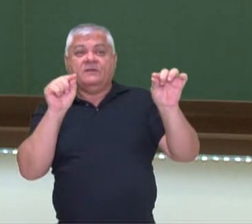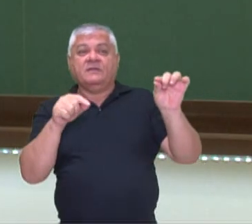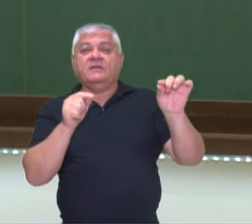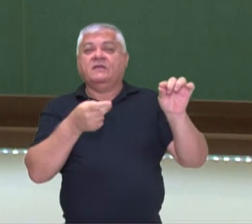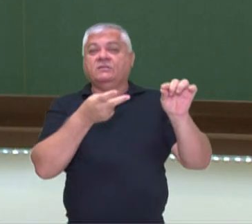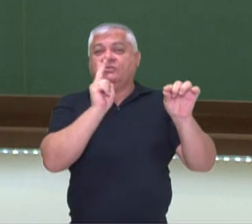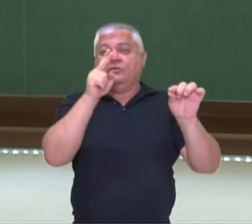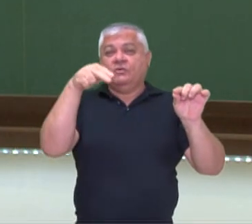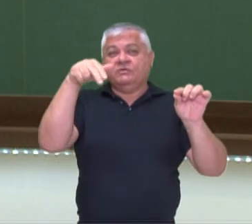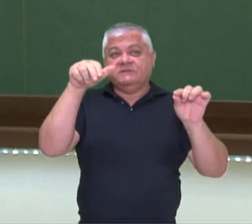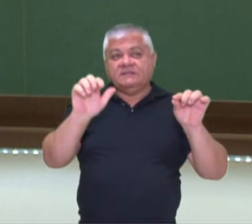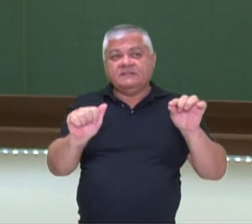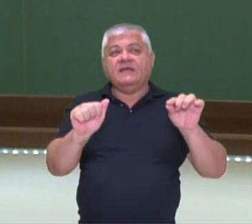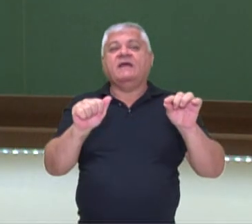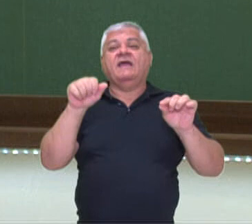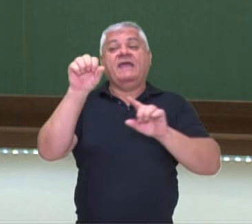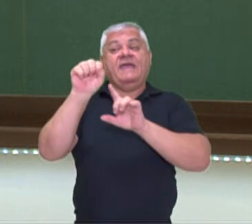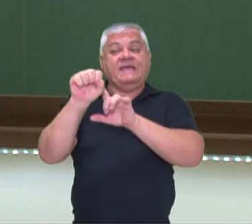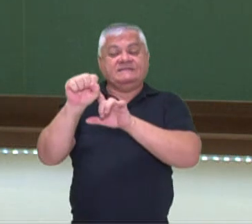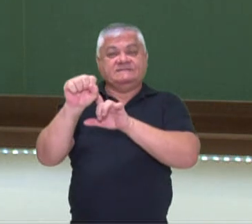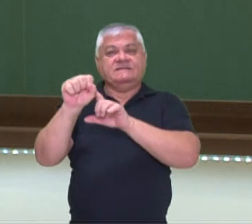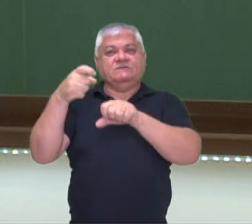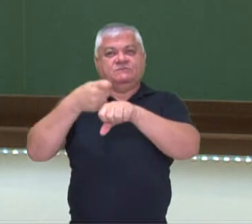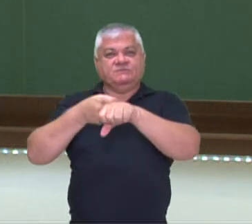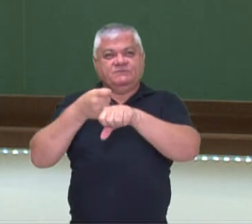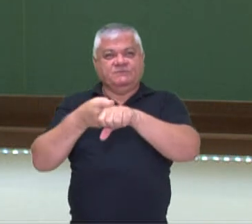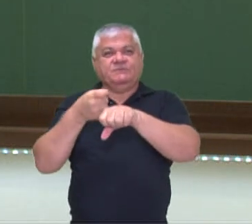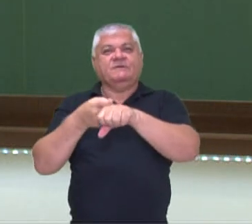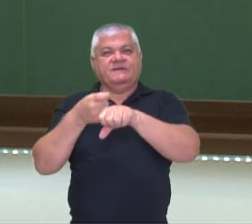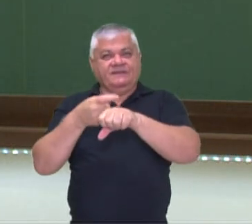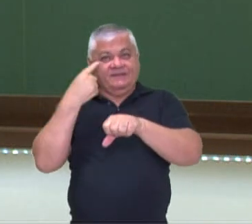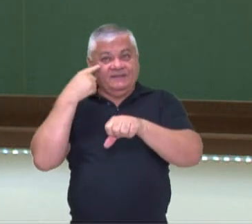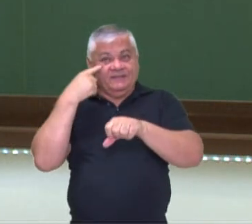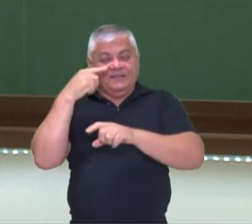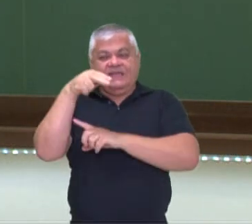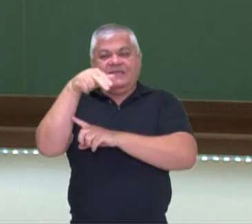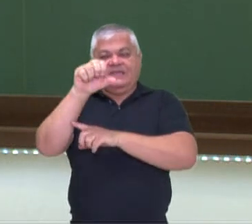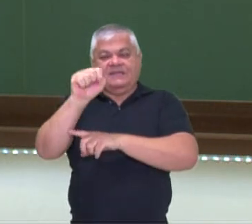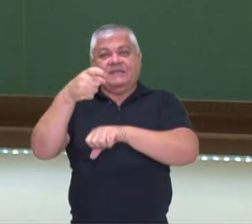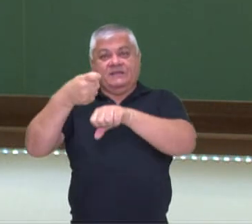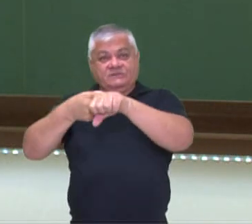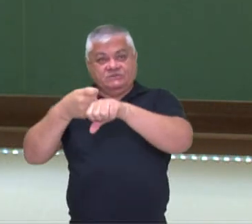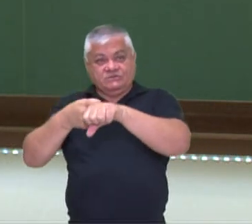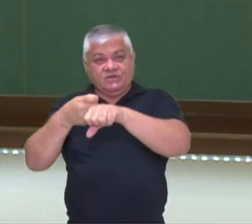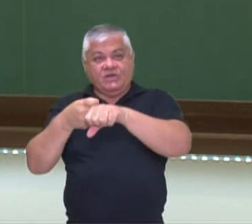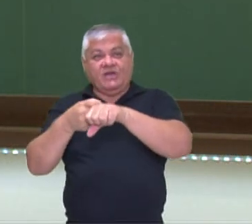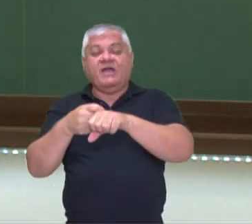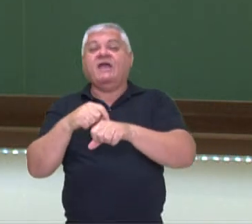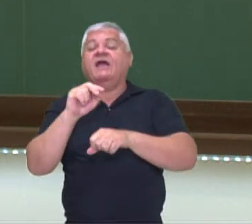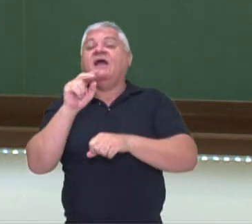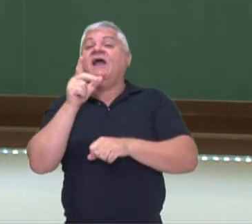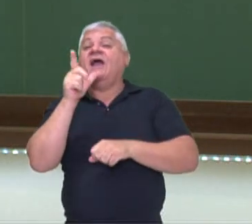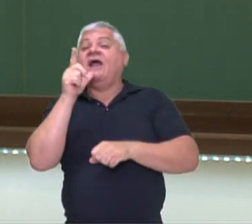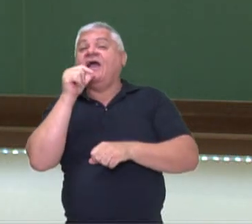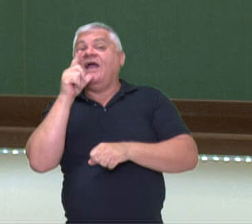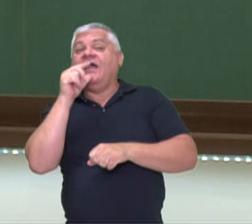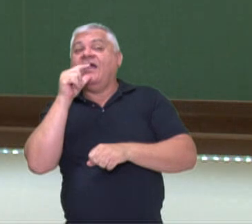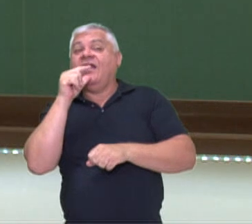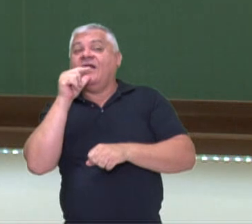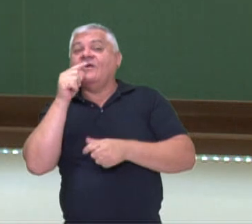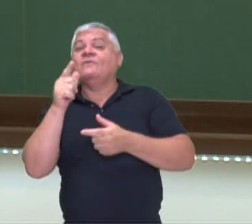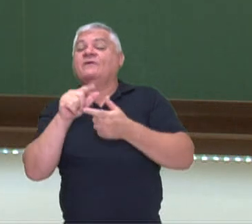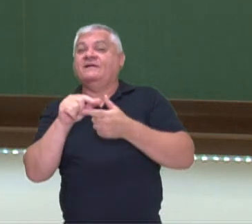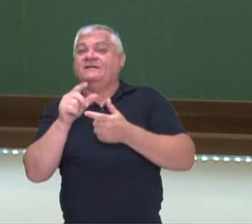pode observar aqui, ó, S sólido. Então, o Na está no estado sólido, a água está no estado líquido,